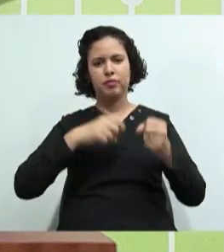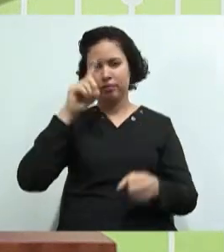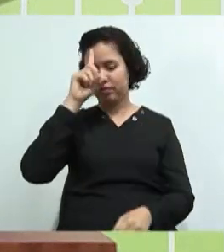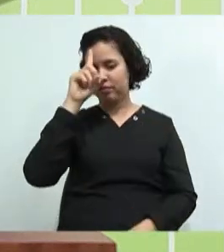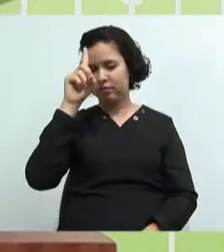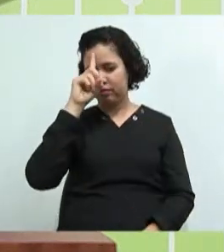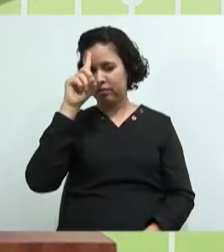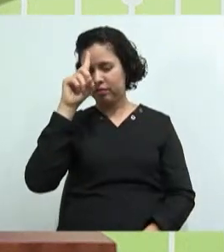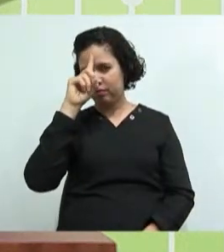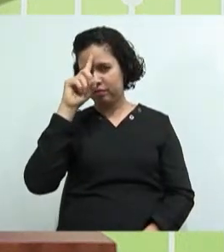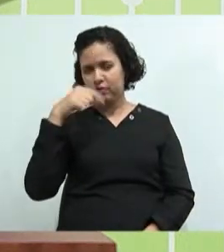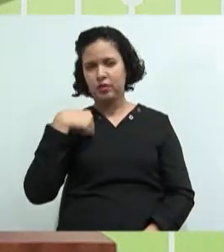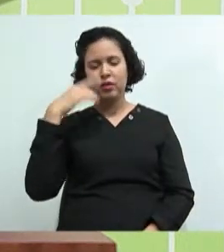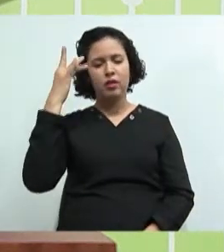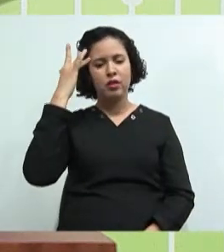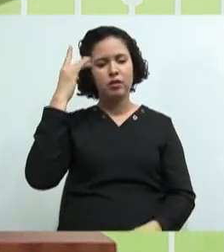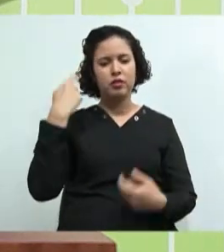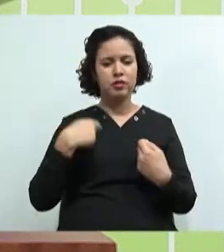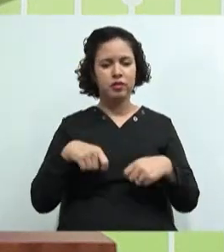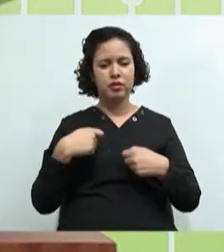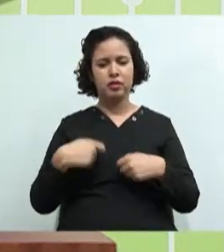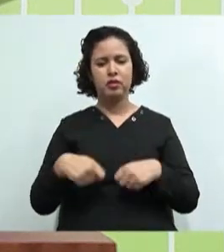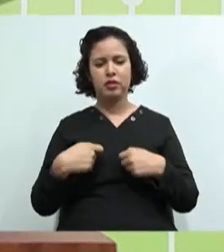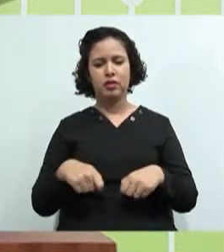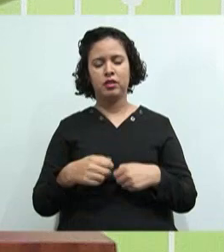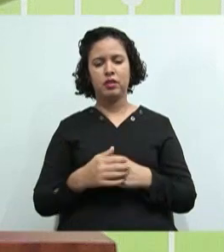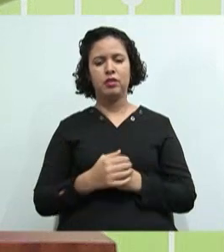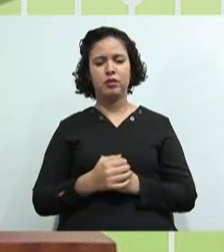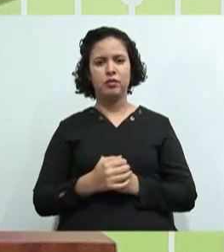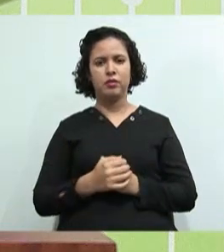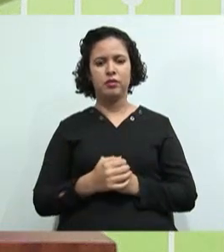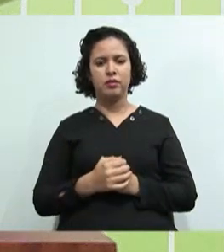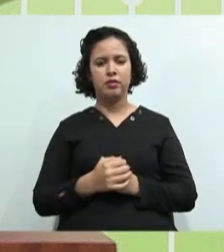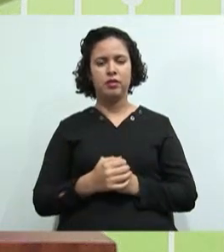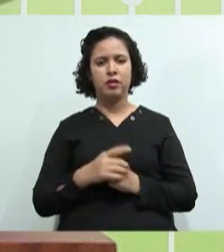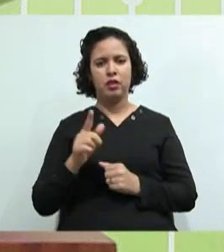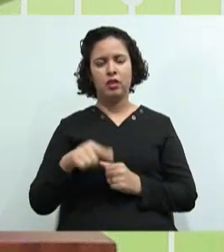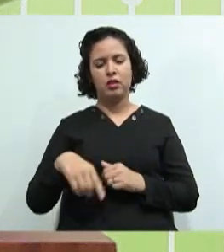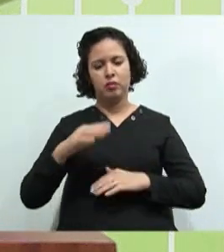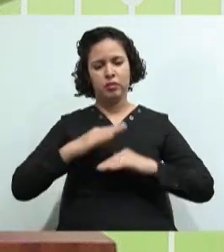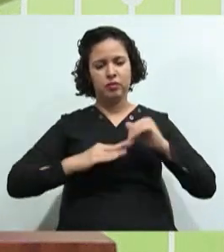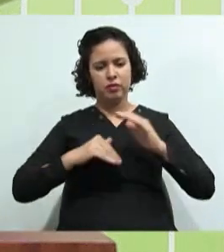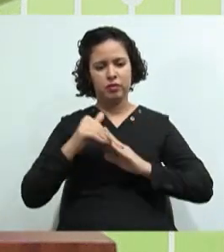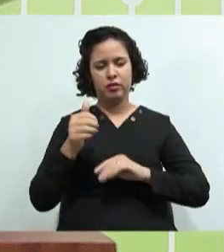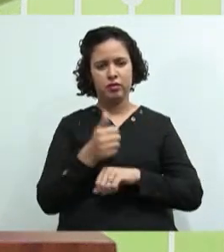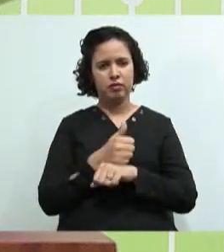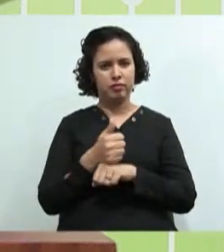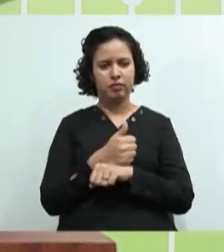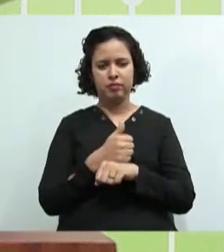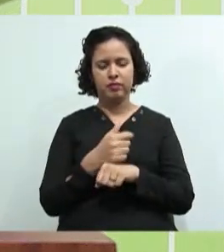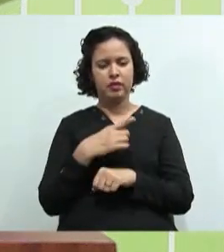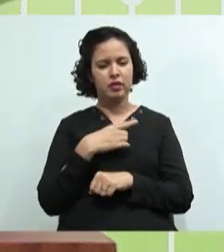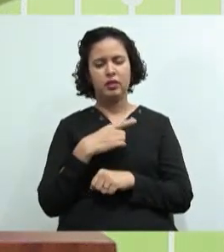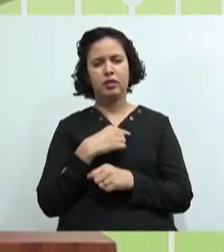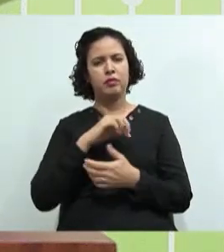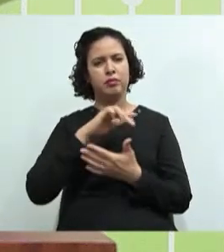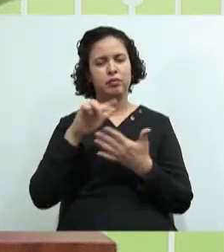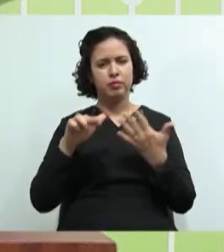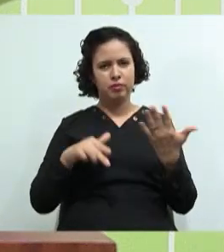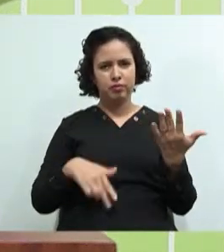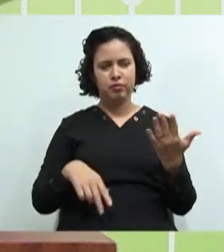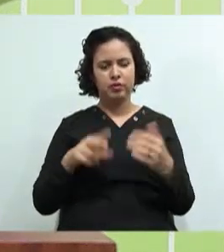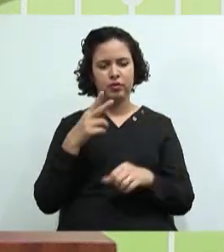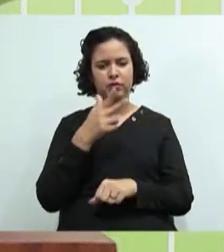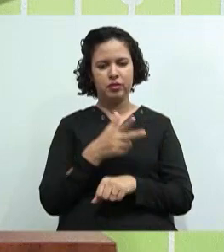aquilo que eu acho que é o necessário para mim, tá? Não sou acompanhado por nenhum profissional, mas é lógico, hoje em dia existem milhares de vídeos